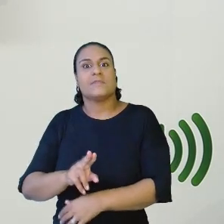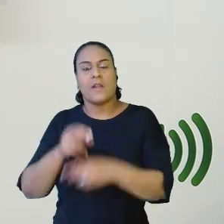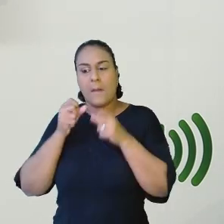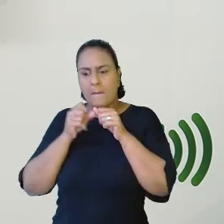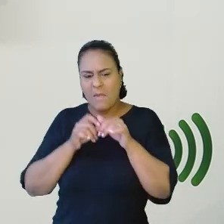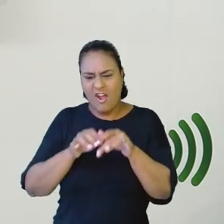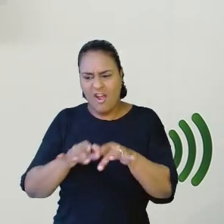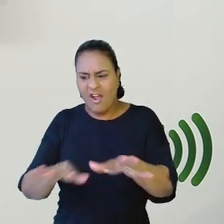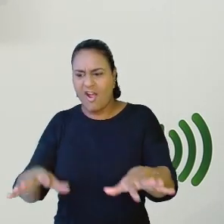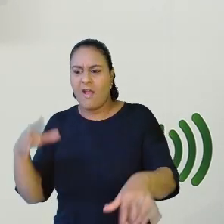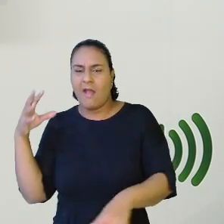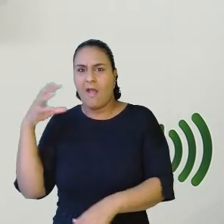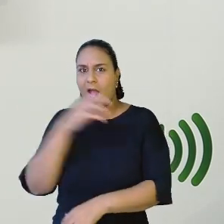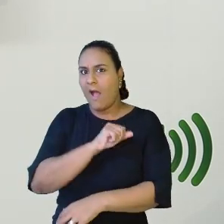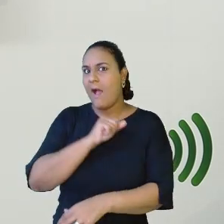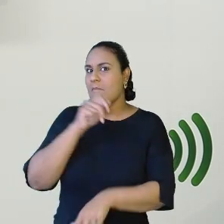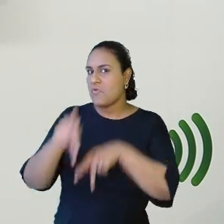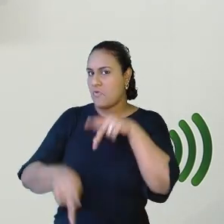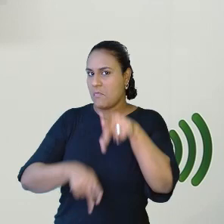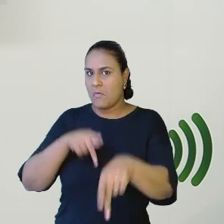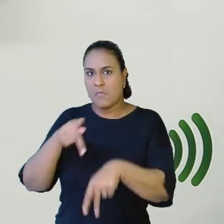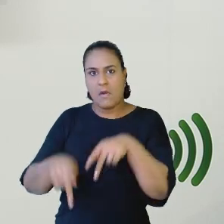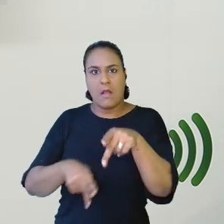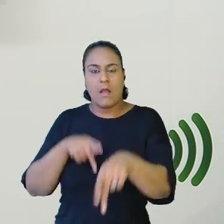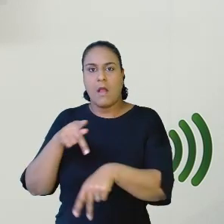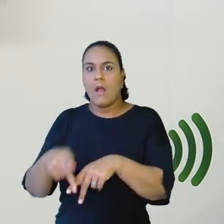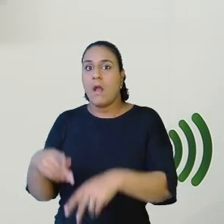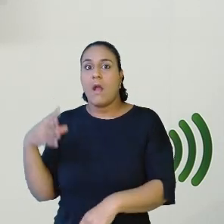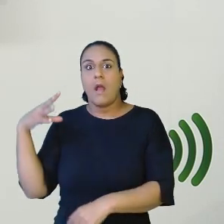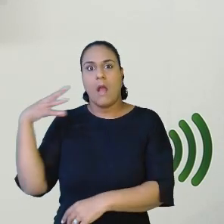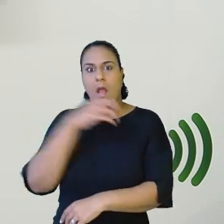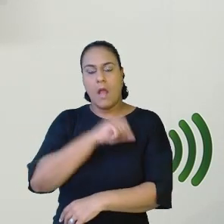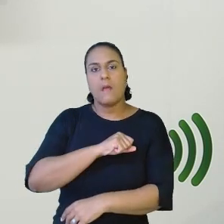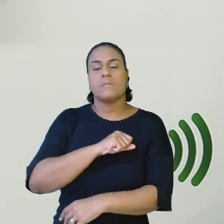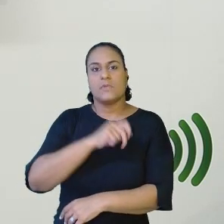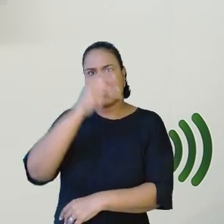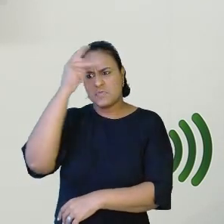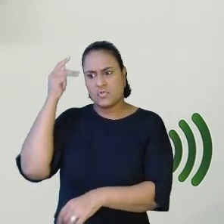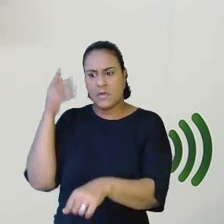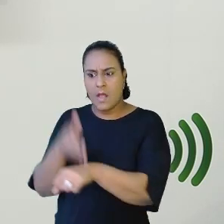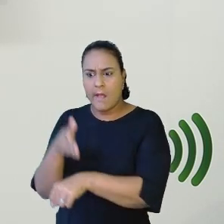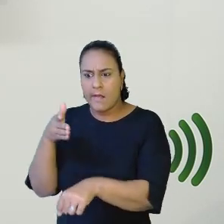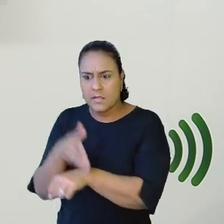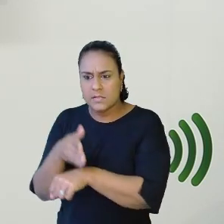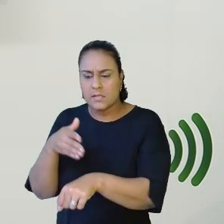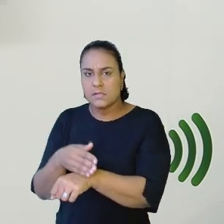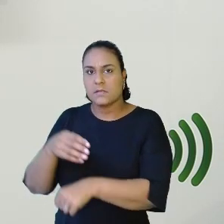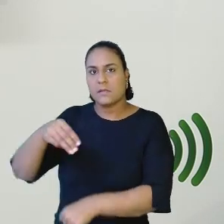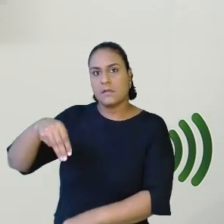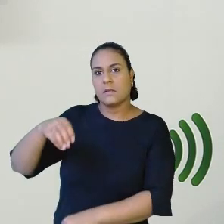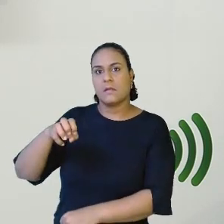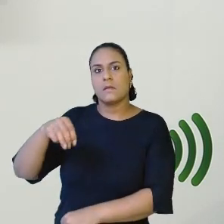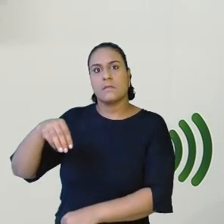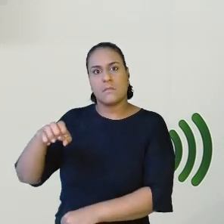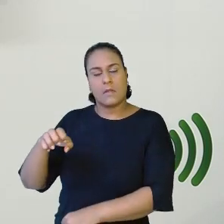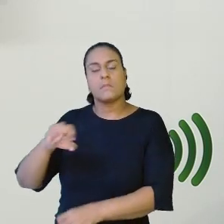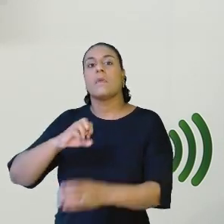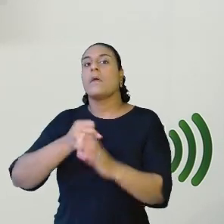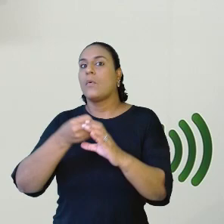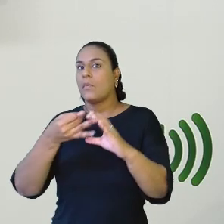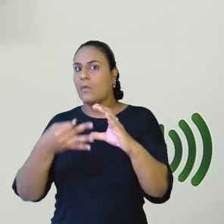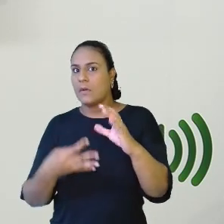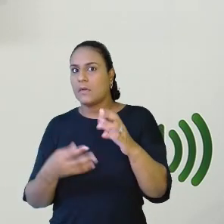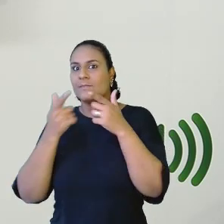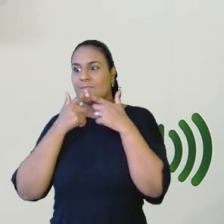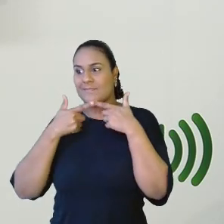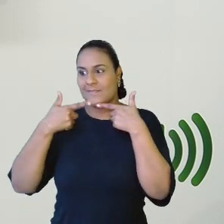viraliza, não é? Ele ficou popular em pouco tempo, teve vários acessos, então isso vira um meme. E ele tem essa característica de humor,